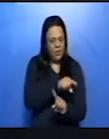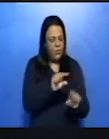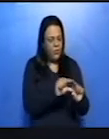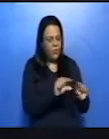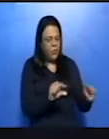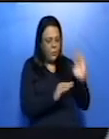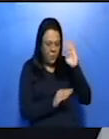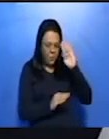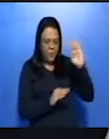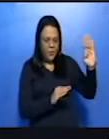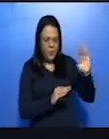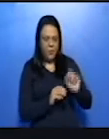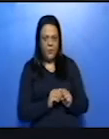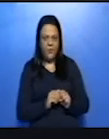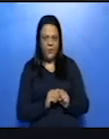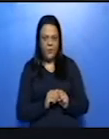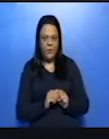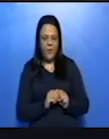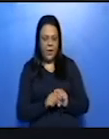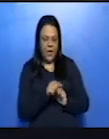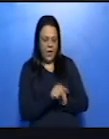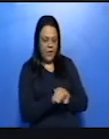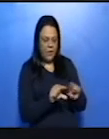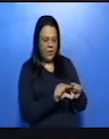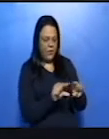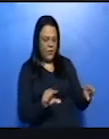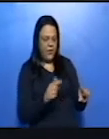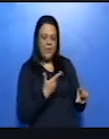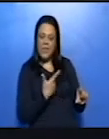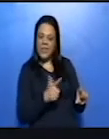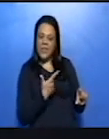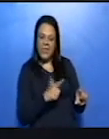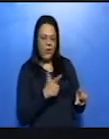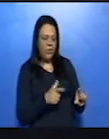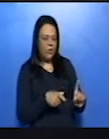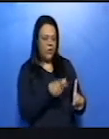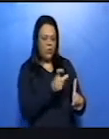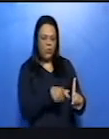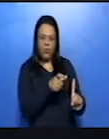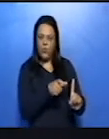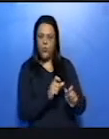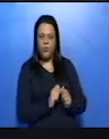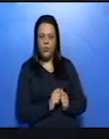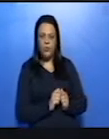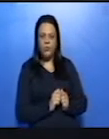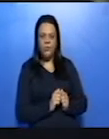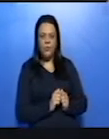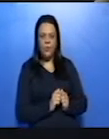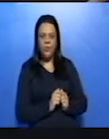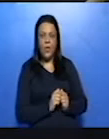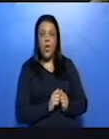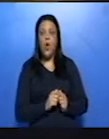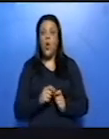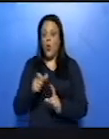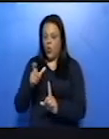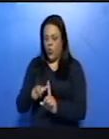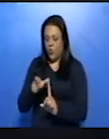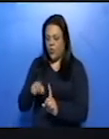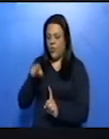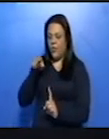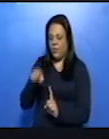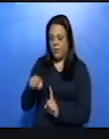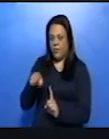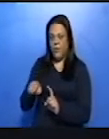oração principal, ela não tem sujeito. Nós vamos observar isso. Uma vez que o sujeito, onde que está? Na